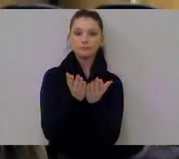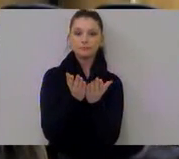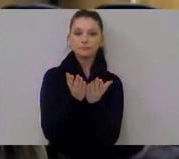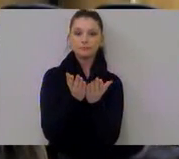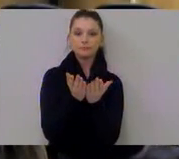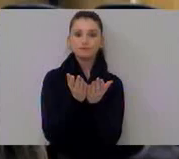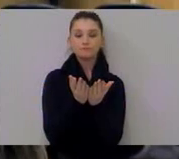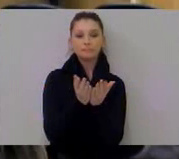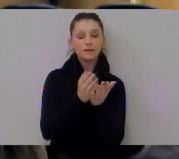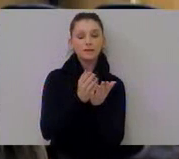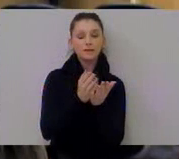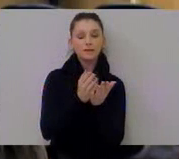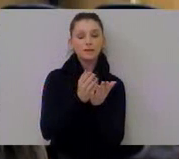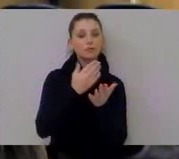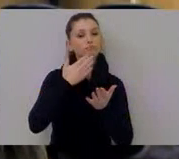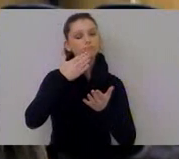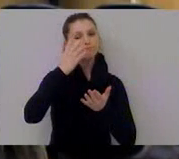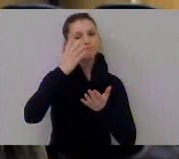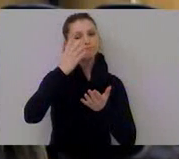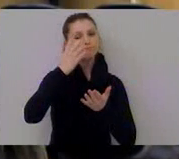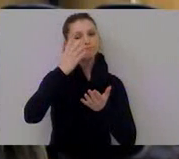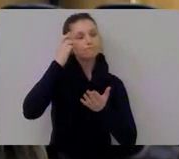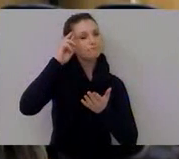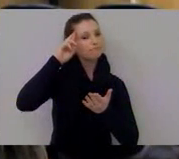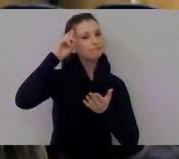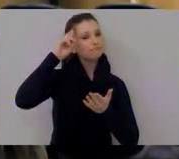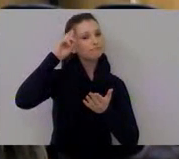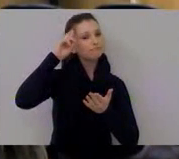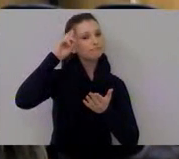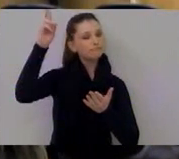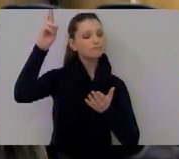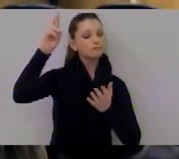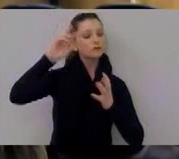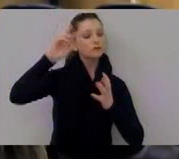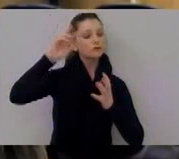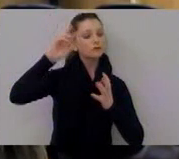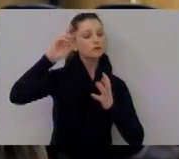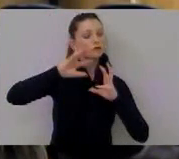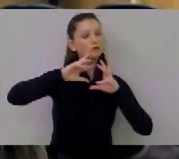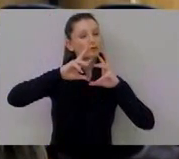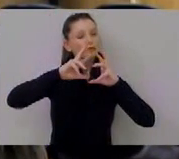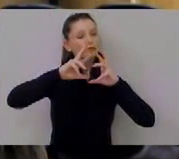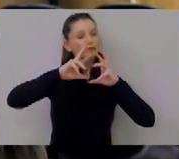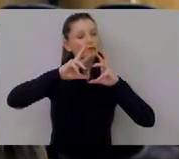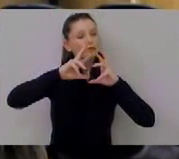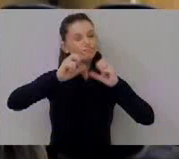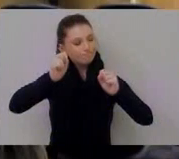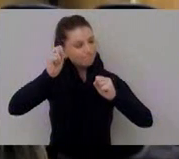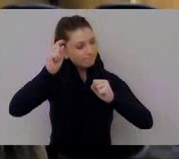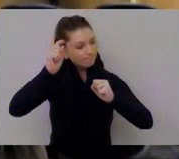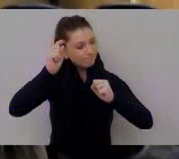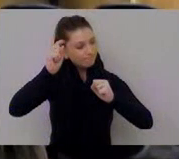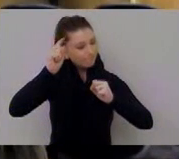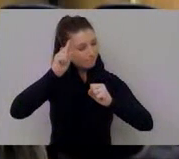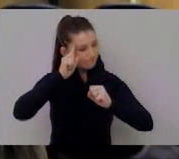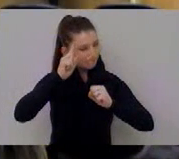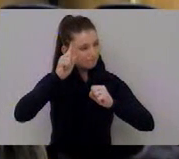Bendirei ao Senhor em todo o tempo. O seu